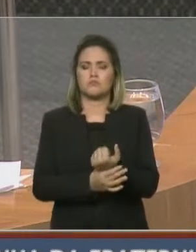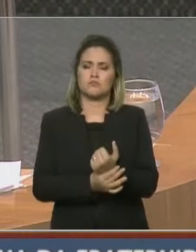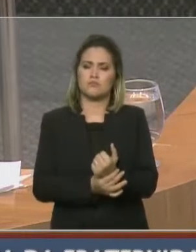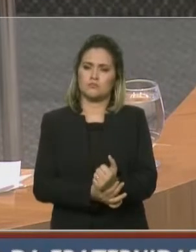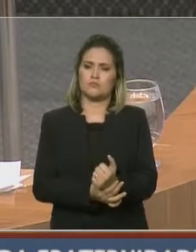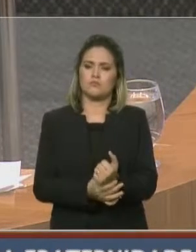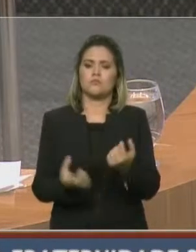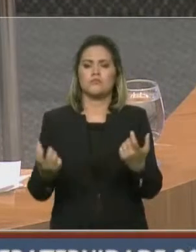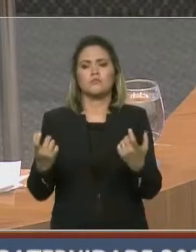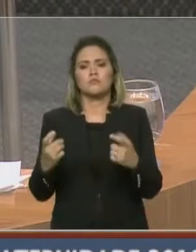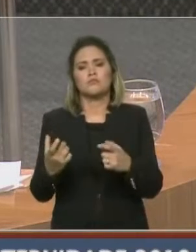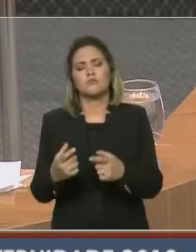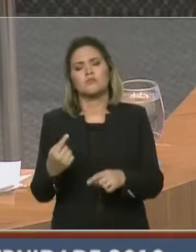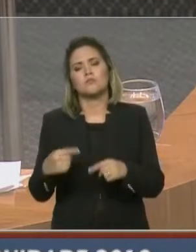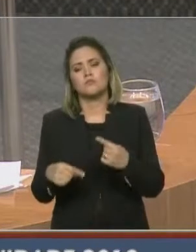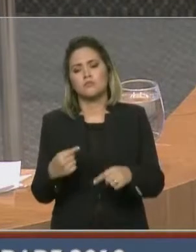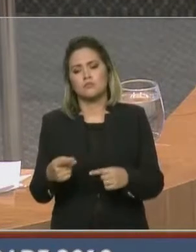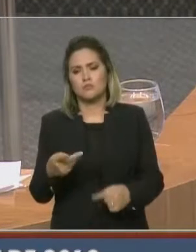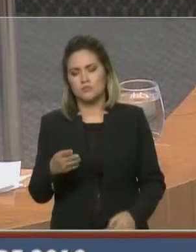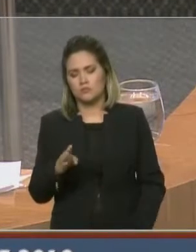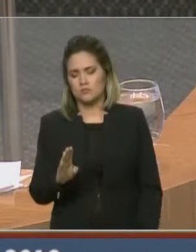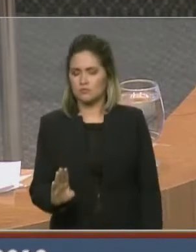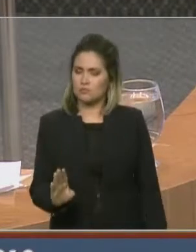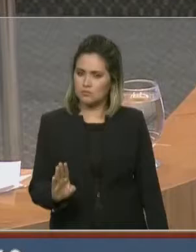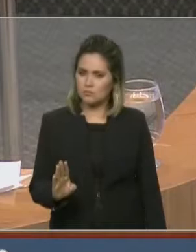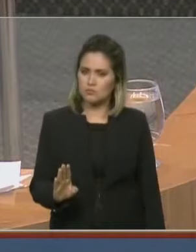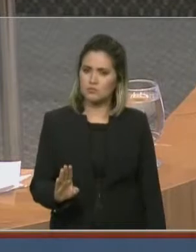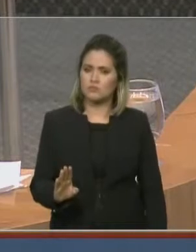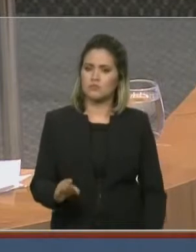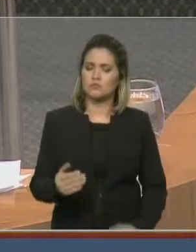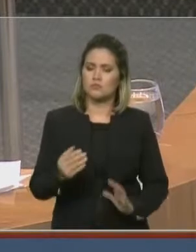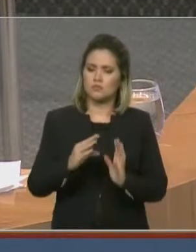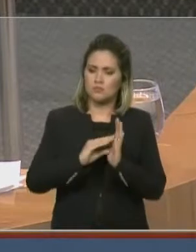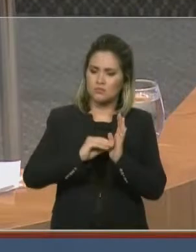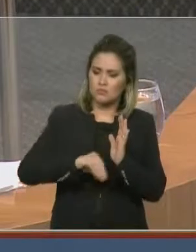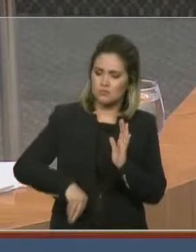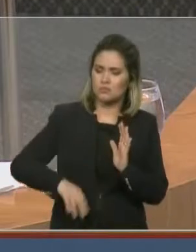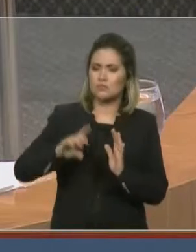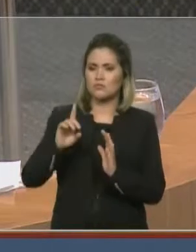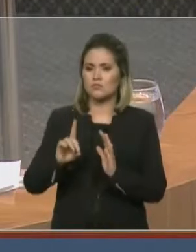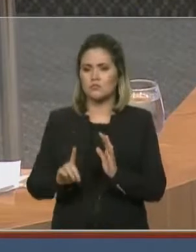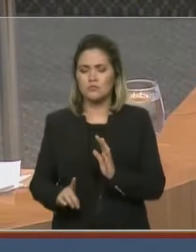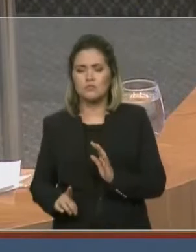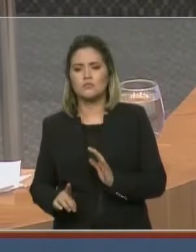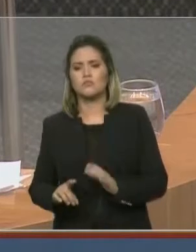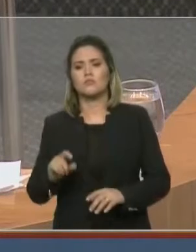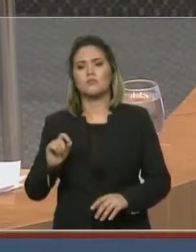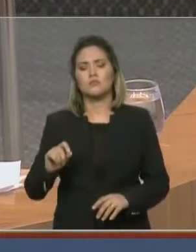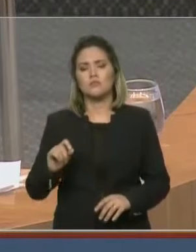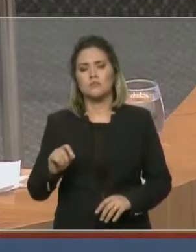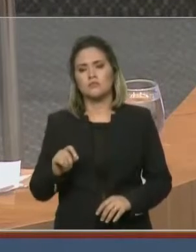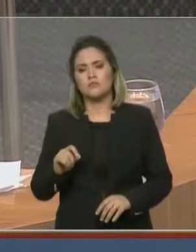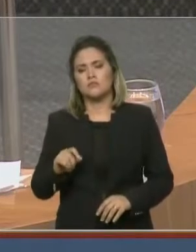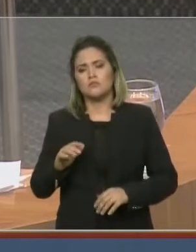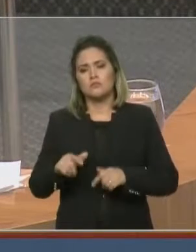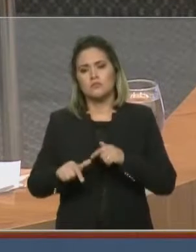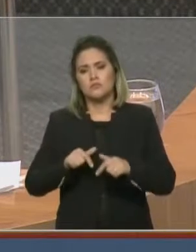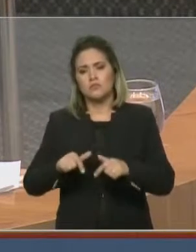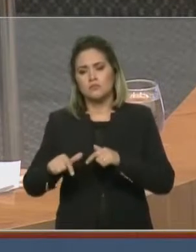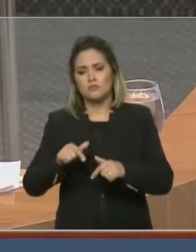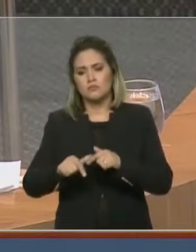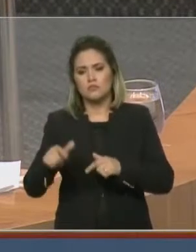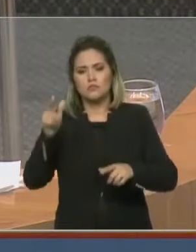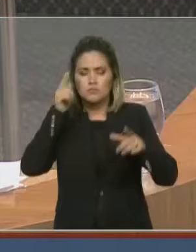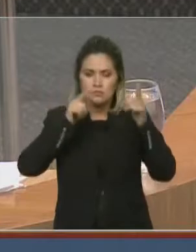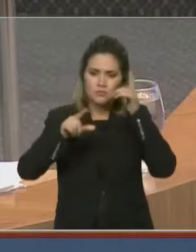reflexo na retirada de direitos conquistados com muita luta ao longo dos anos pela classe trabalhadora e